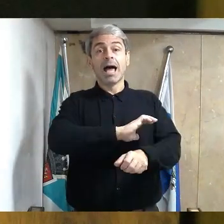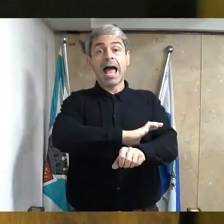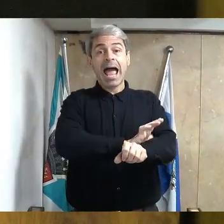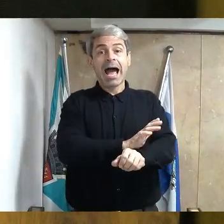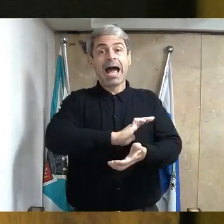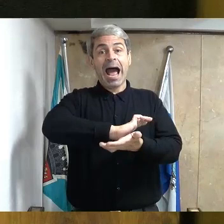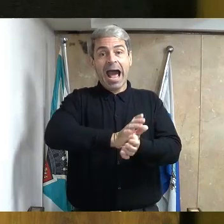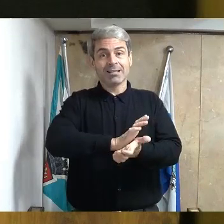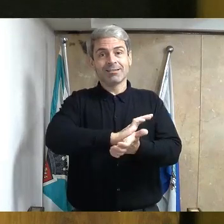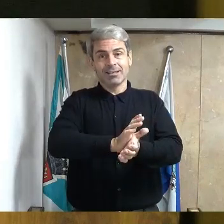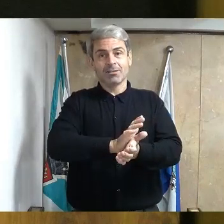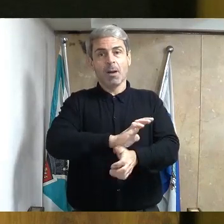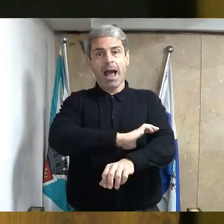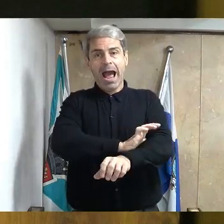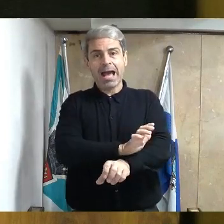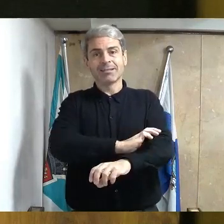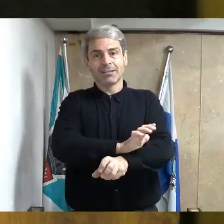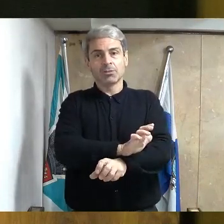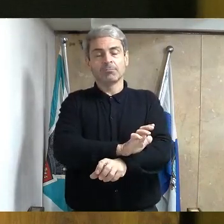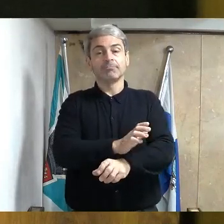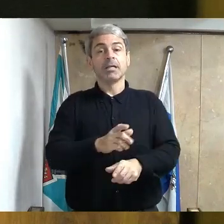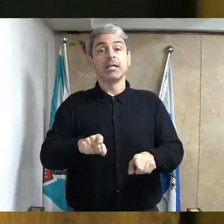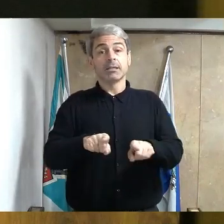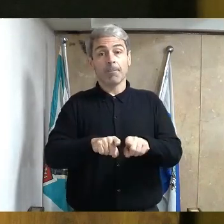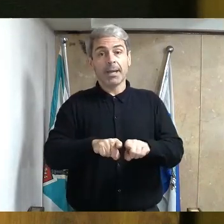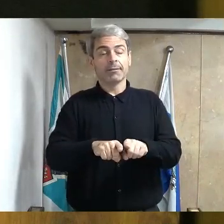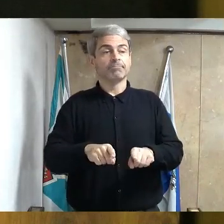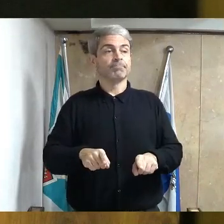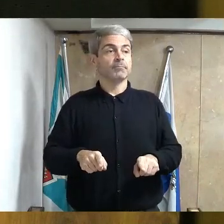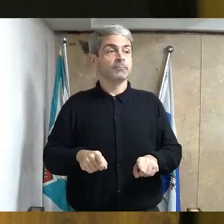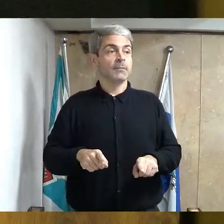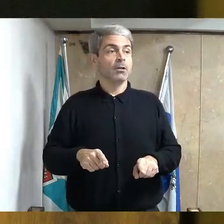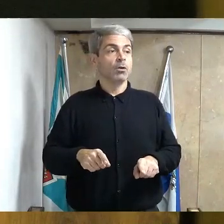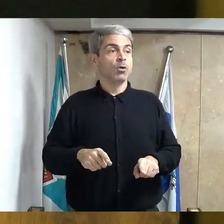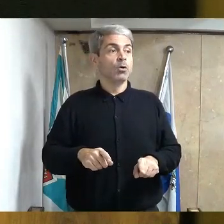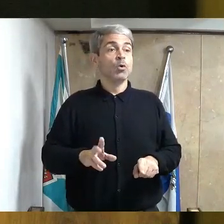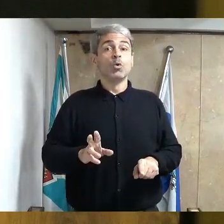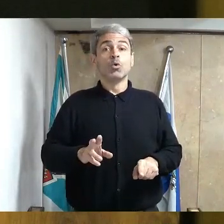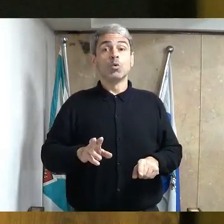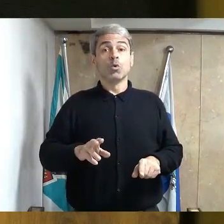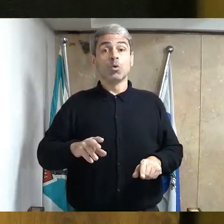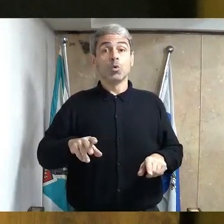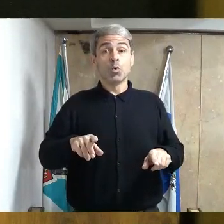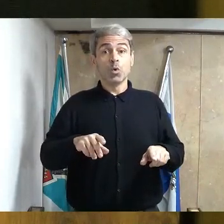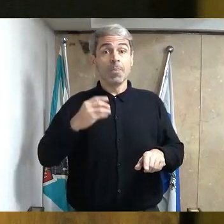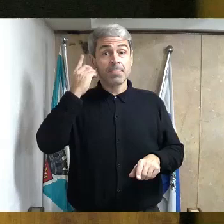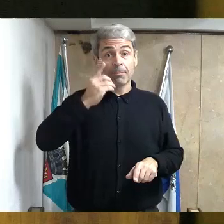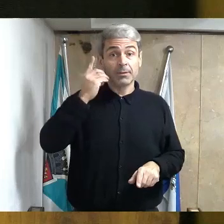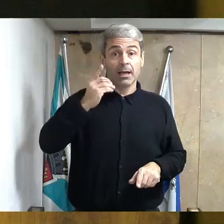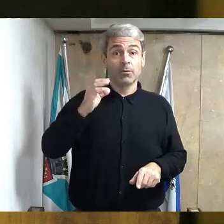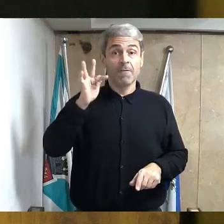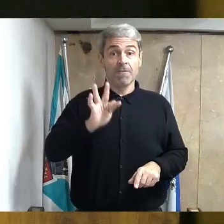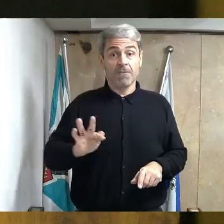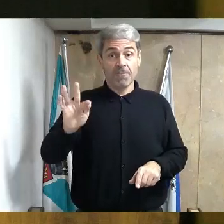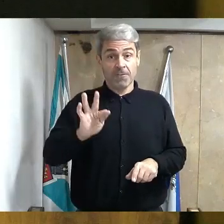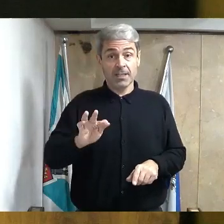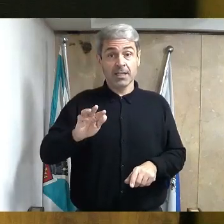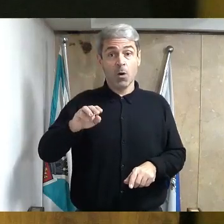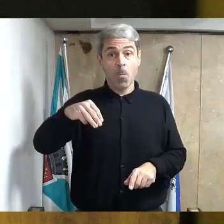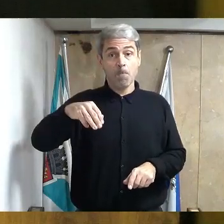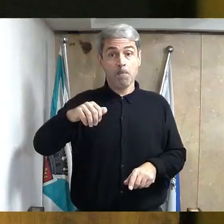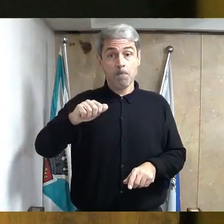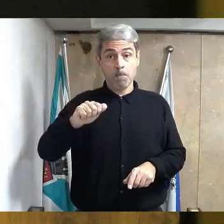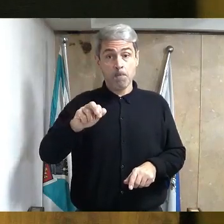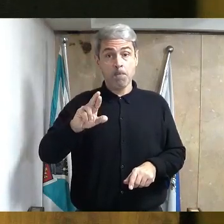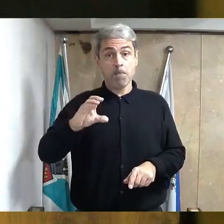Estou pedindo, e o nosso deputado federal Marcos Tavares leva na sua pauta,